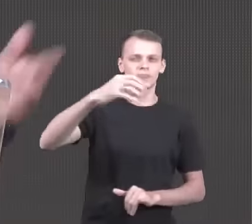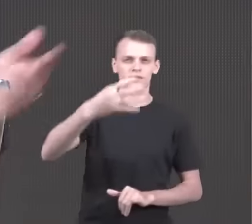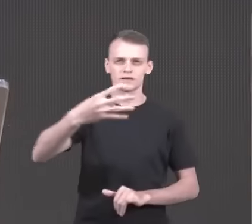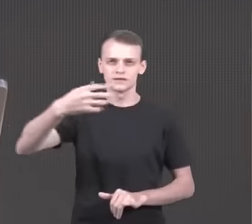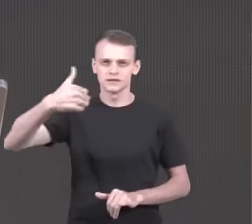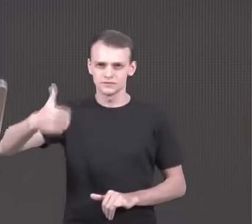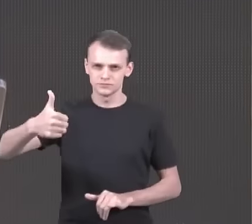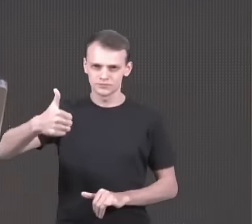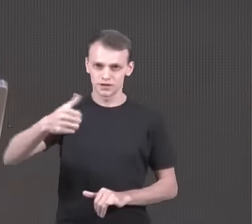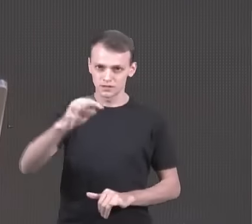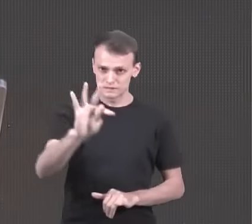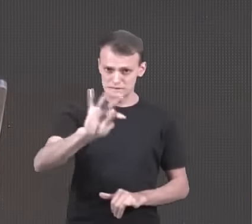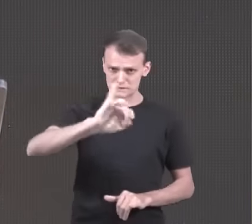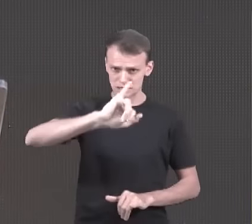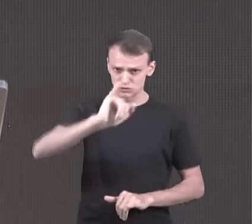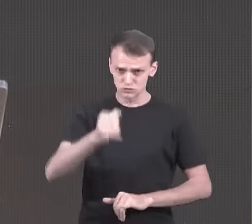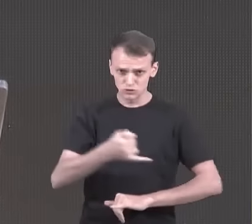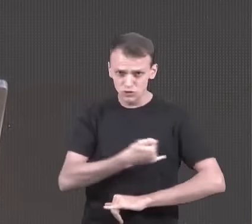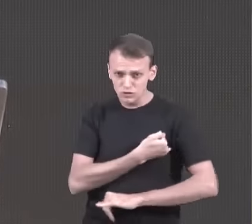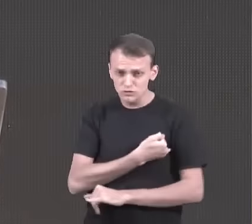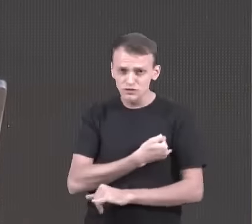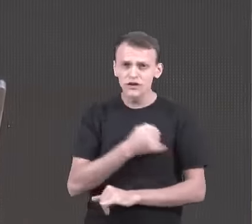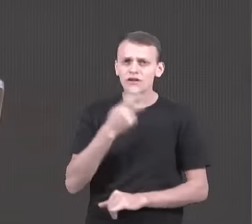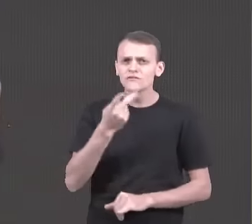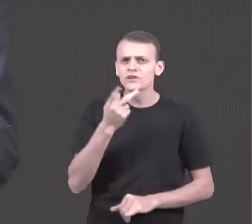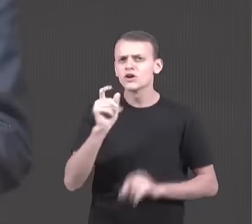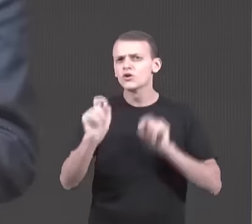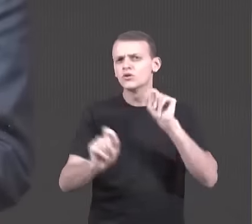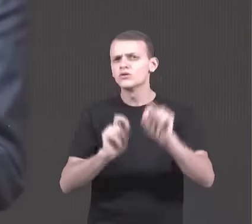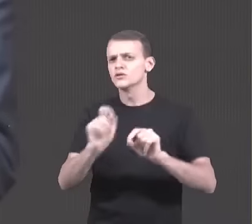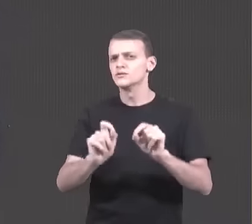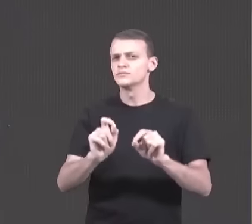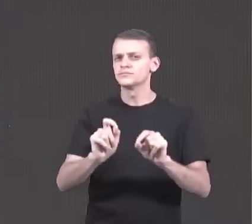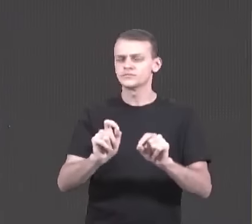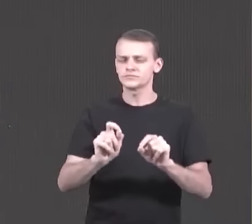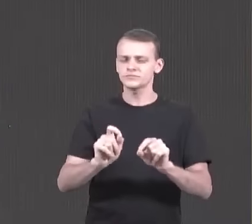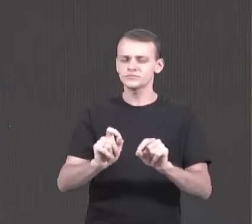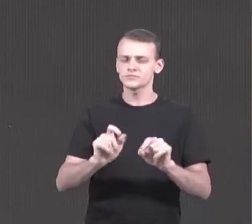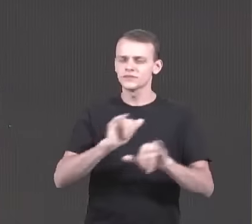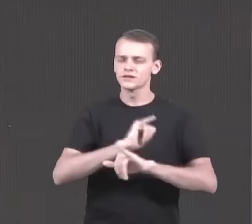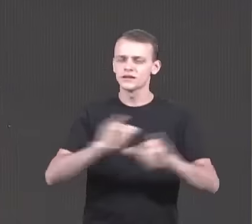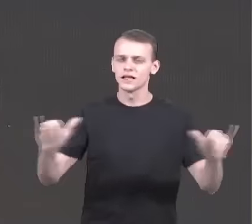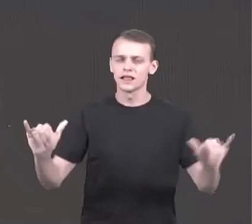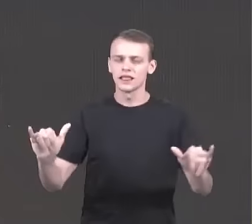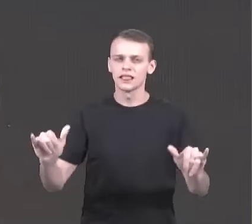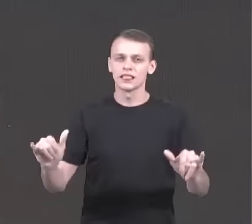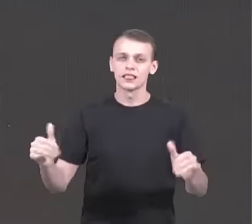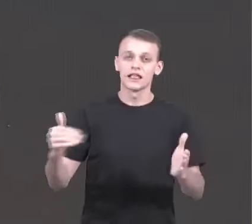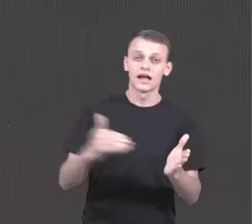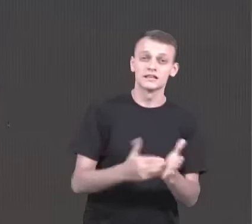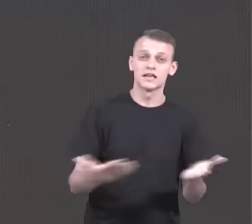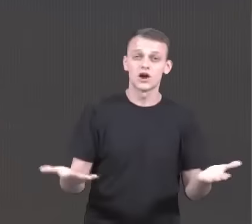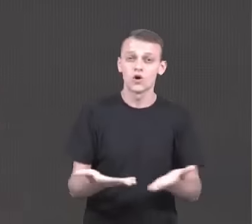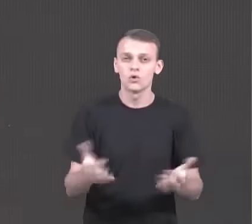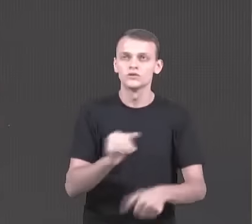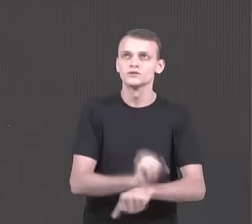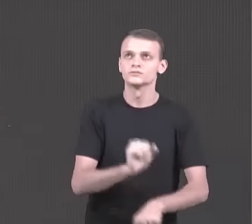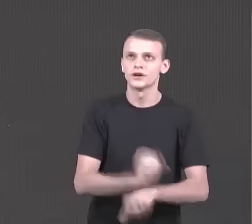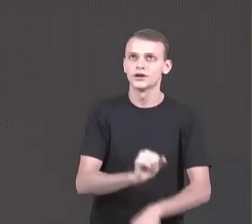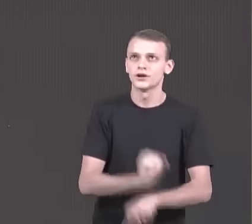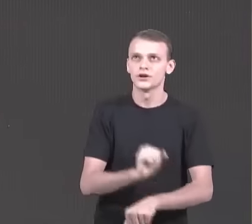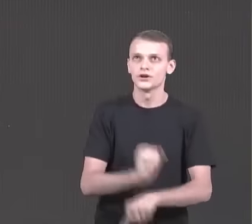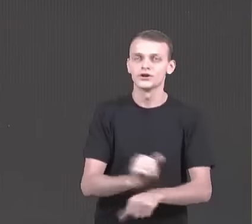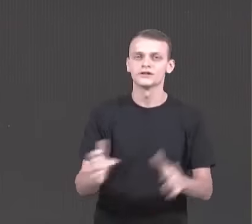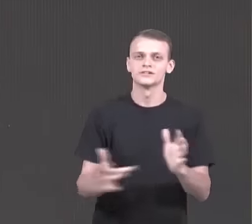1841. As Testemunhas de Jeová, Sociedade de Torre de Vigia, vigiam até hoje esperando a segunda vinda de Jesus. Charles